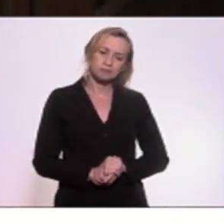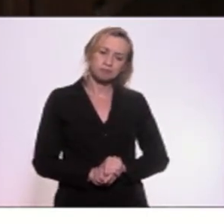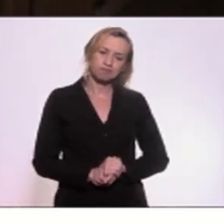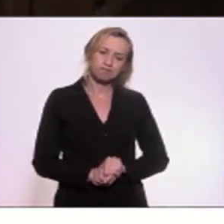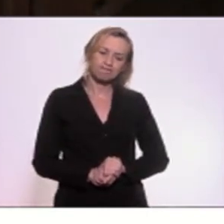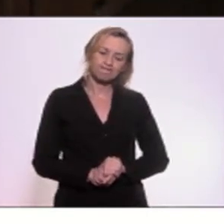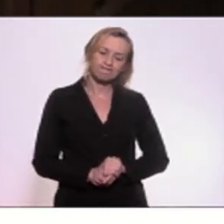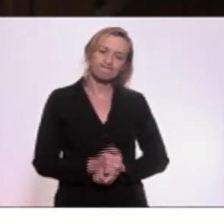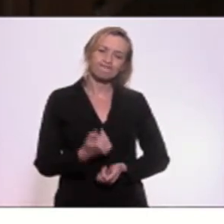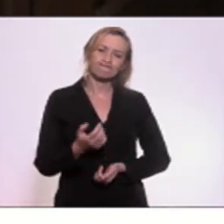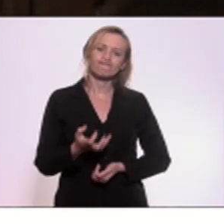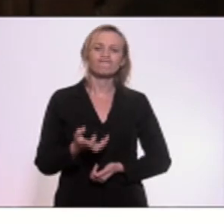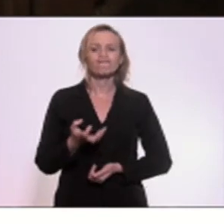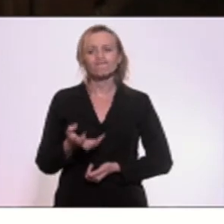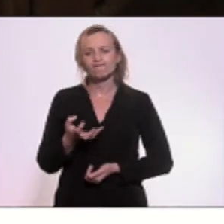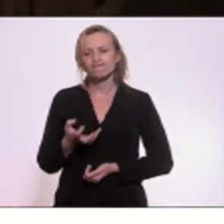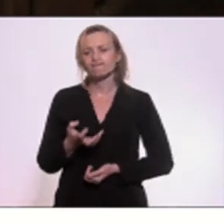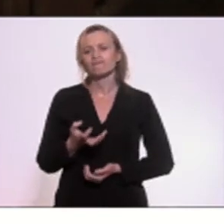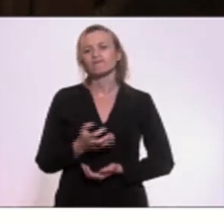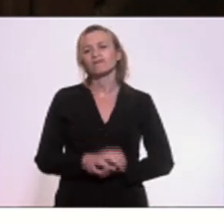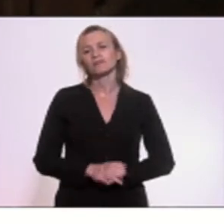Eu queria